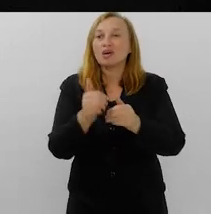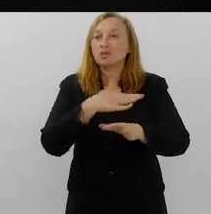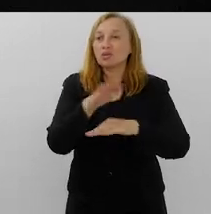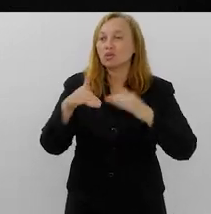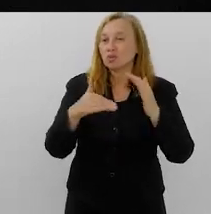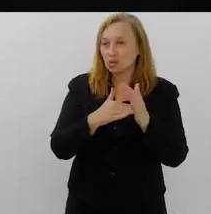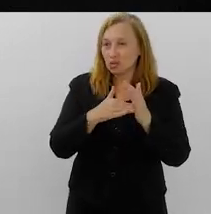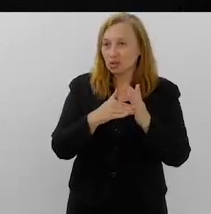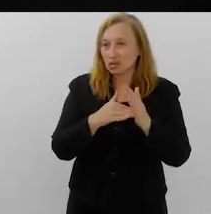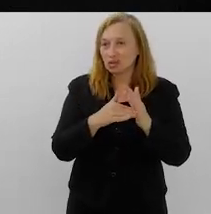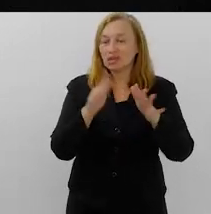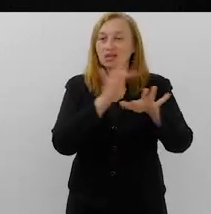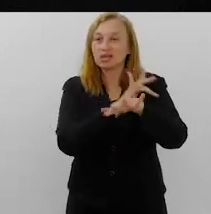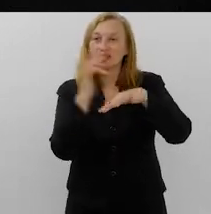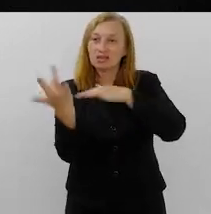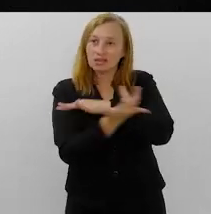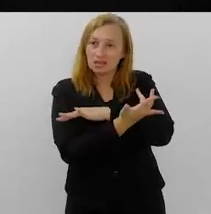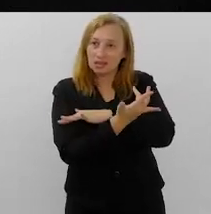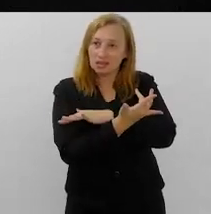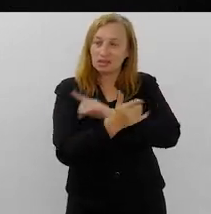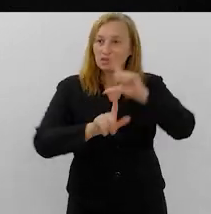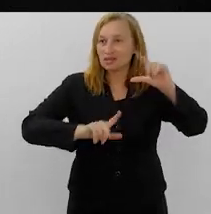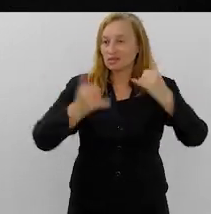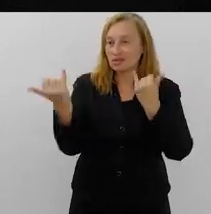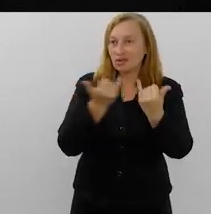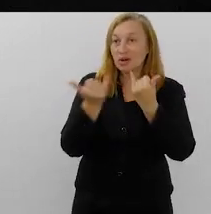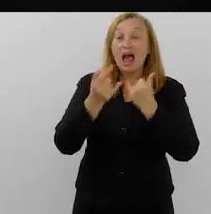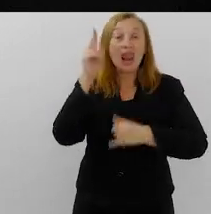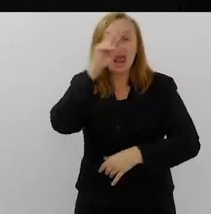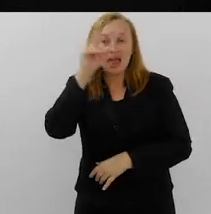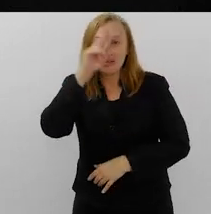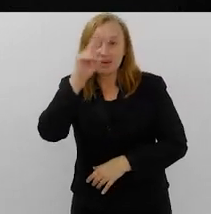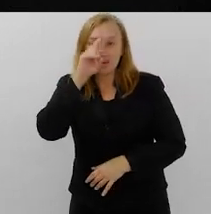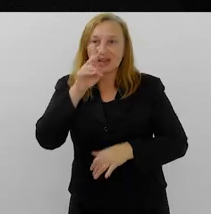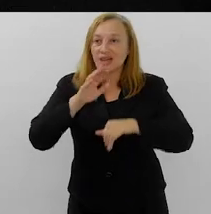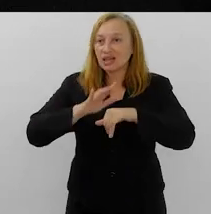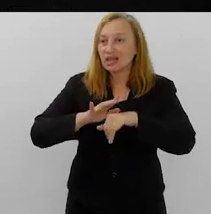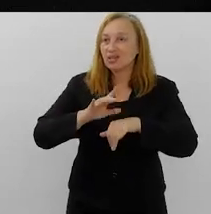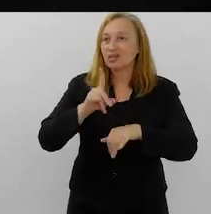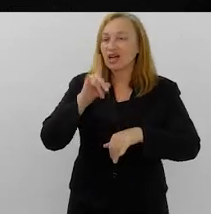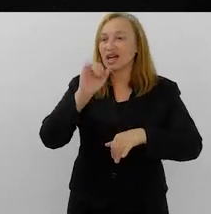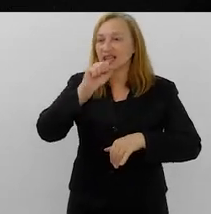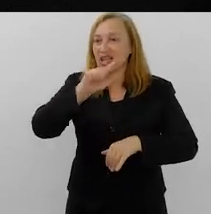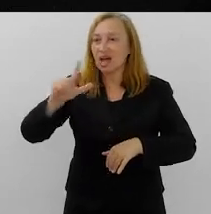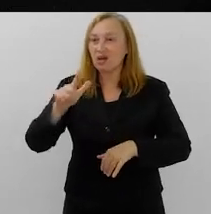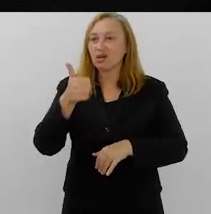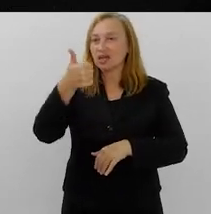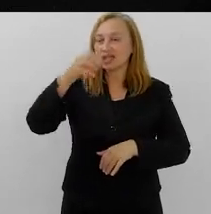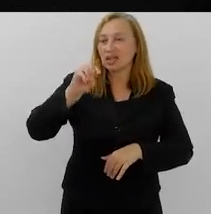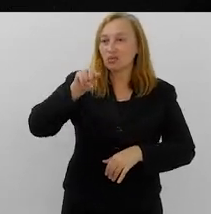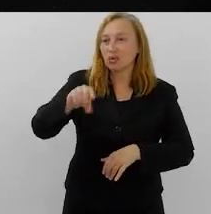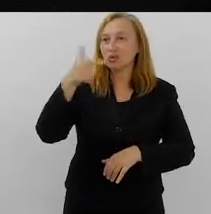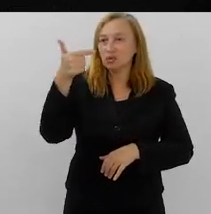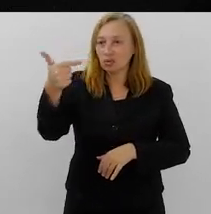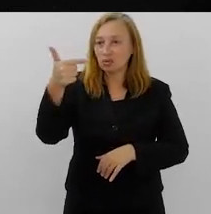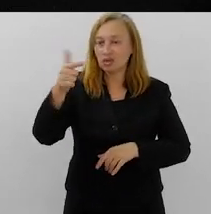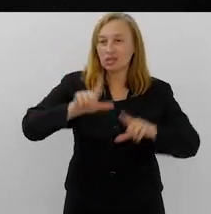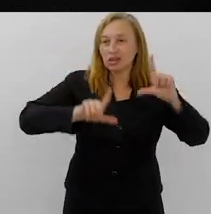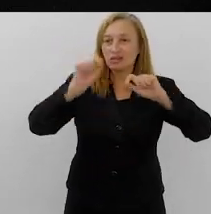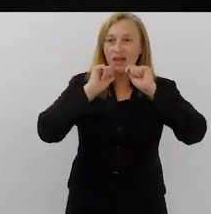demais acompanhe toda a nossa programação através de nossas redes sociais Lembrando que estamos no canal digital